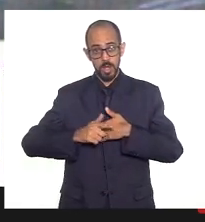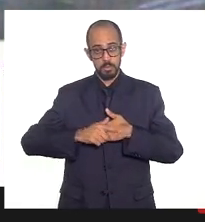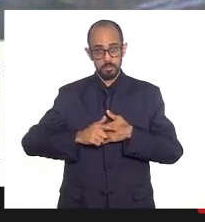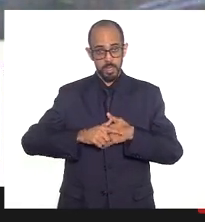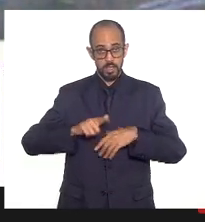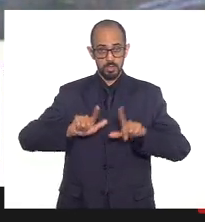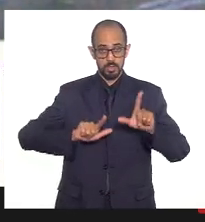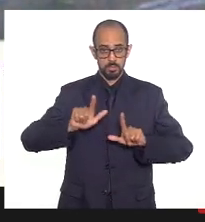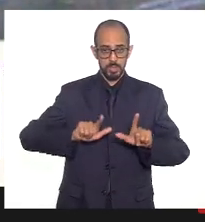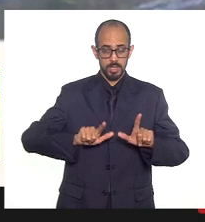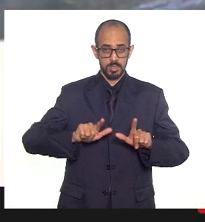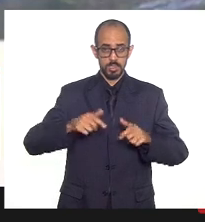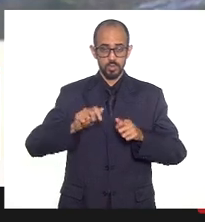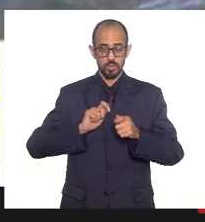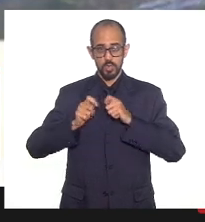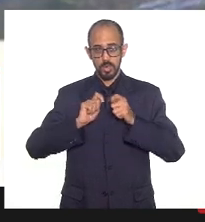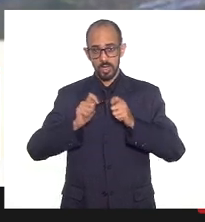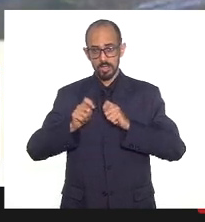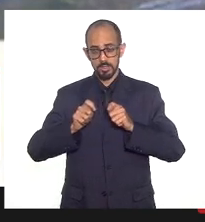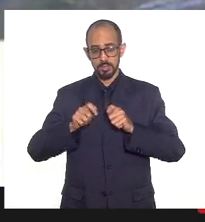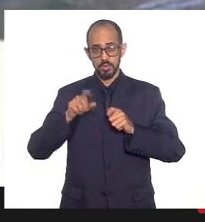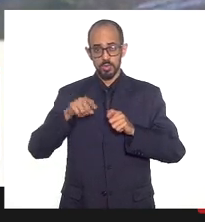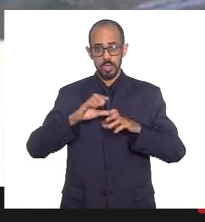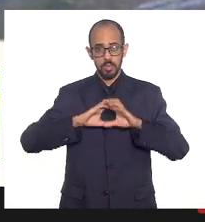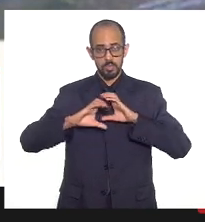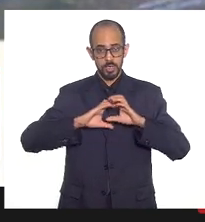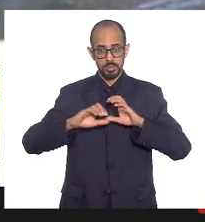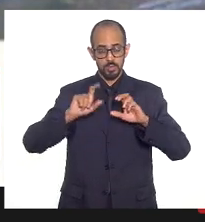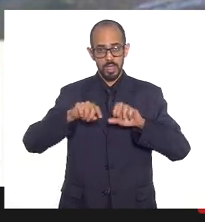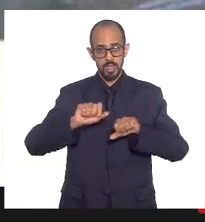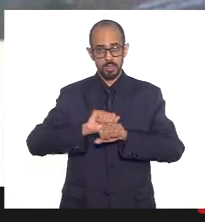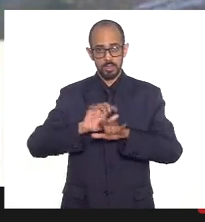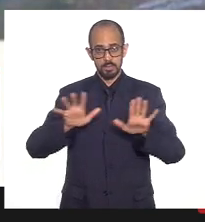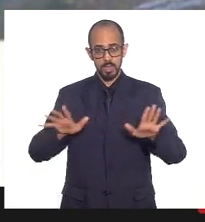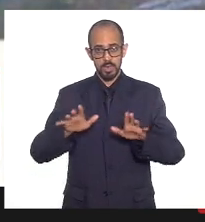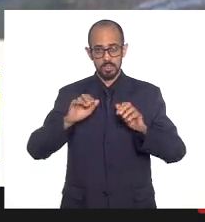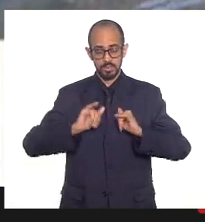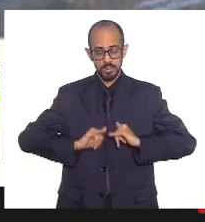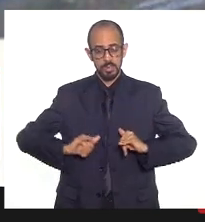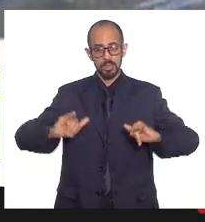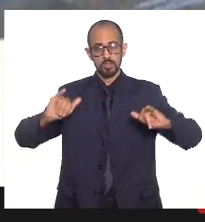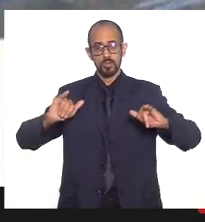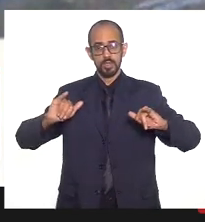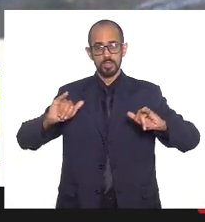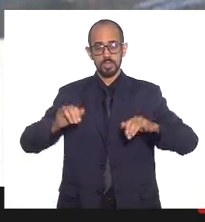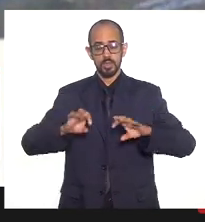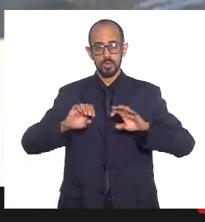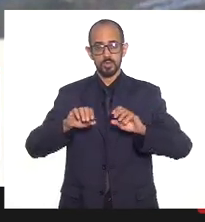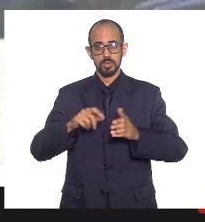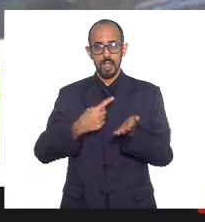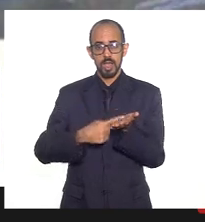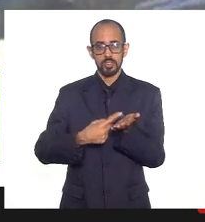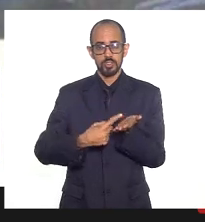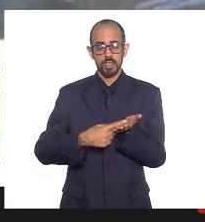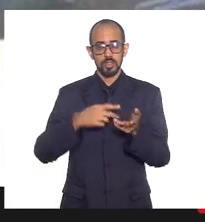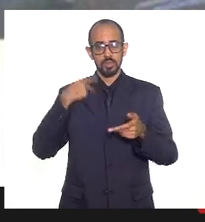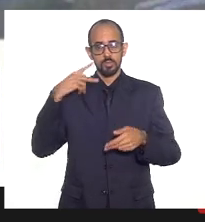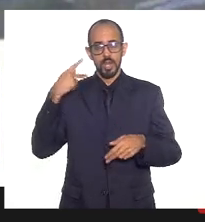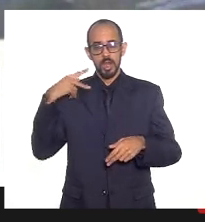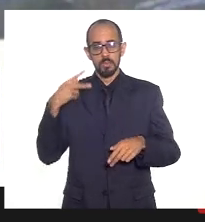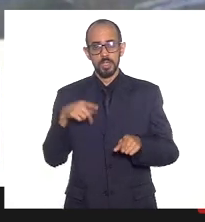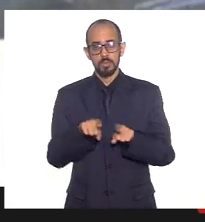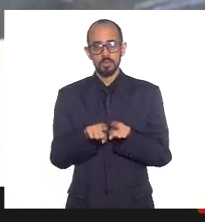do jornalismo, da comunicação no geral, é a transparência, é a publicização da agenda do parlamento, da agenda